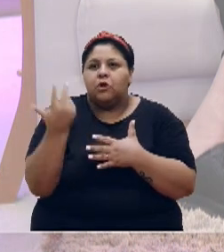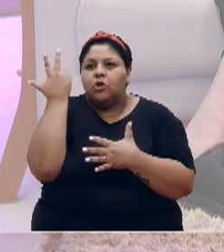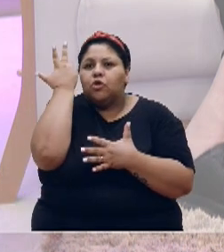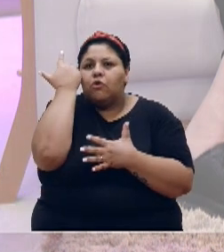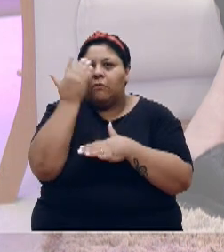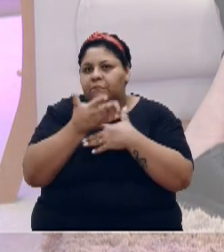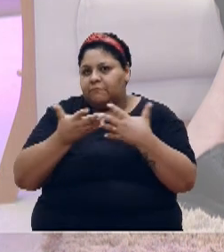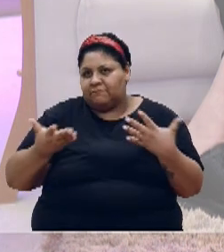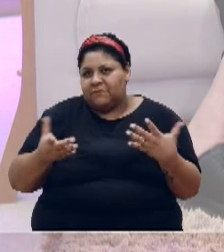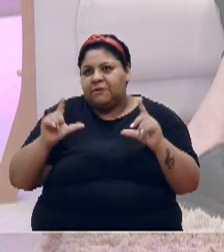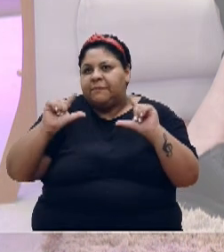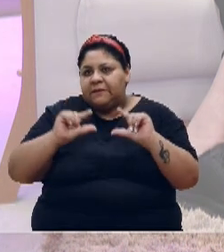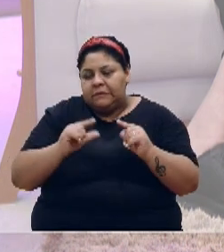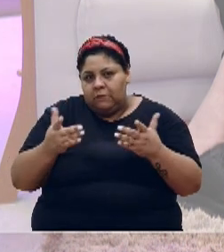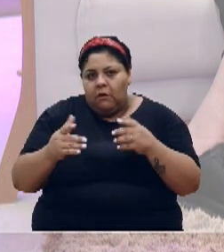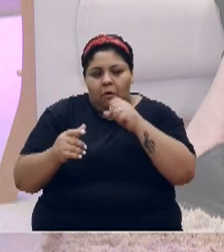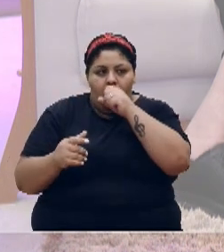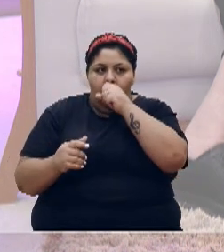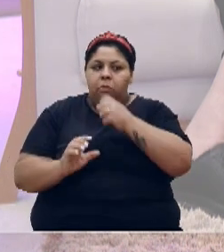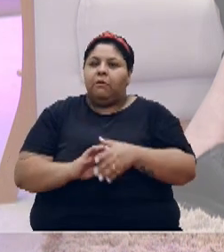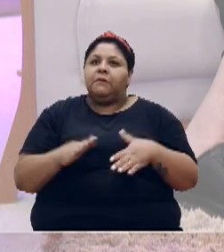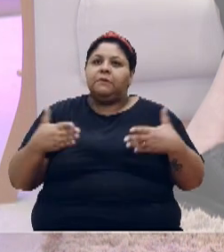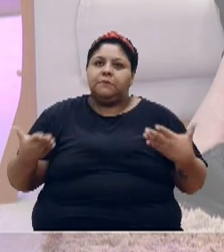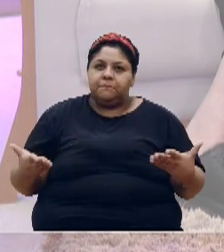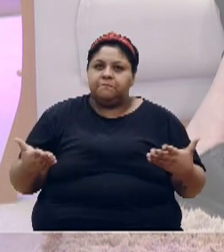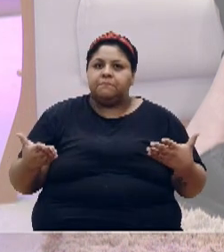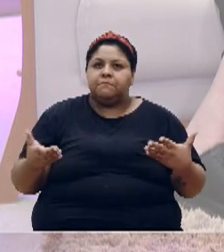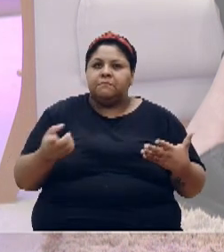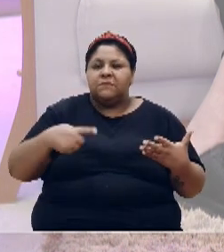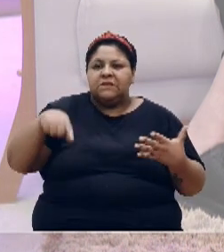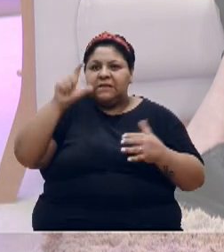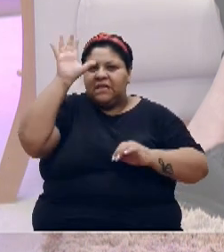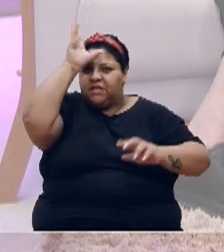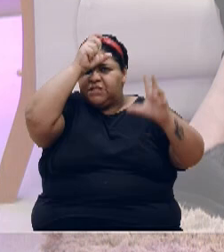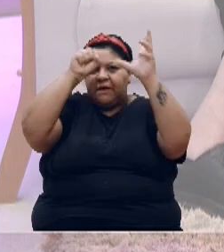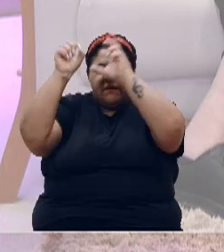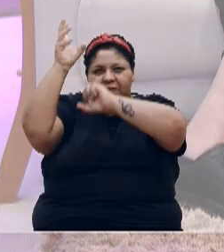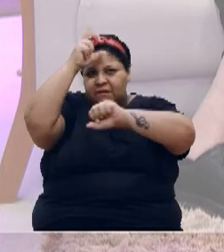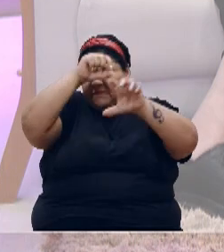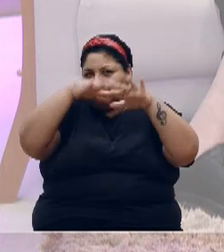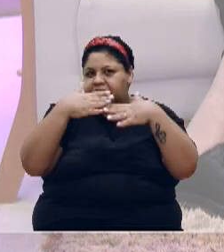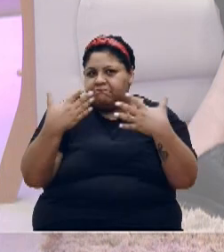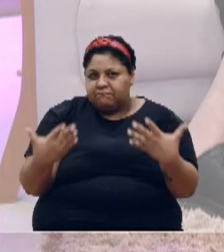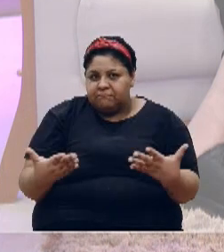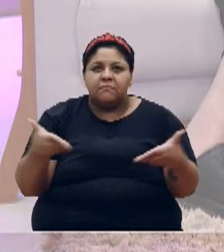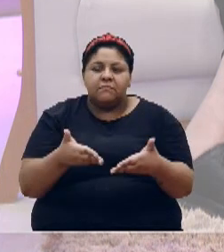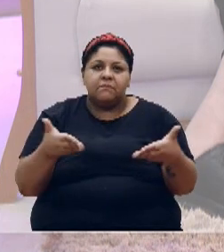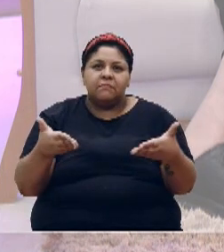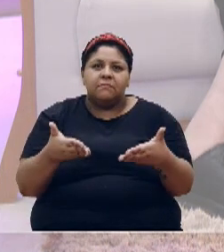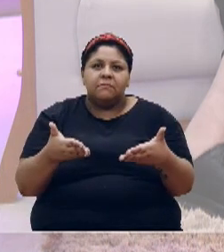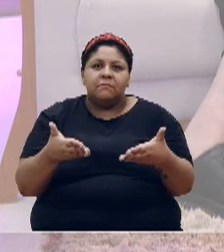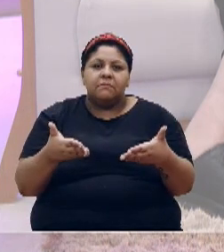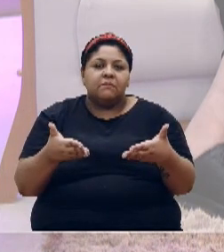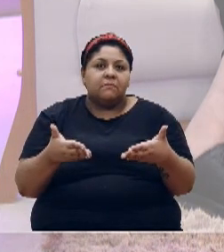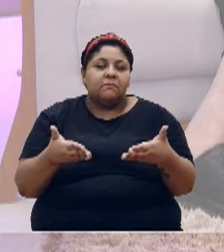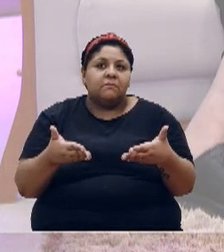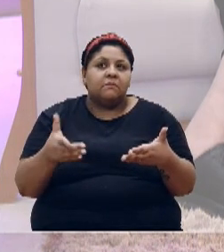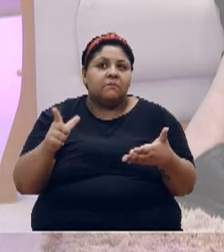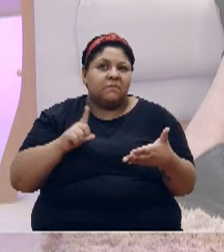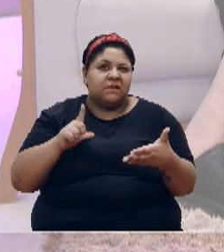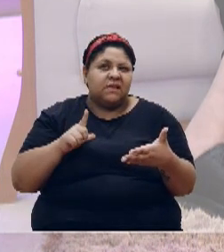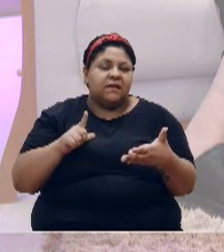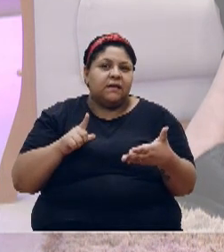normal era muito pequena. Então, a gente aprende a lidar. E hoje eu sou, apesar de toda a dor que a